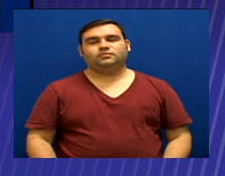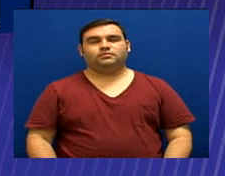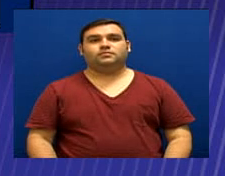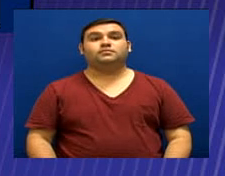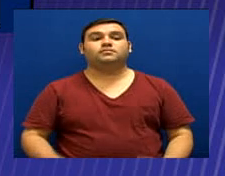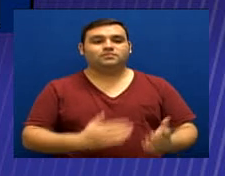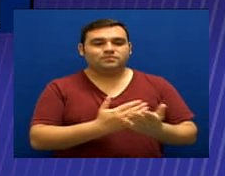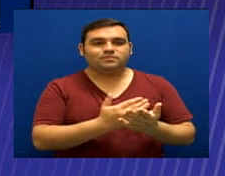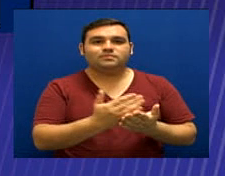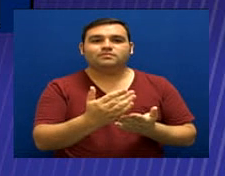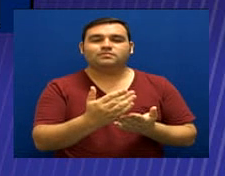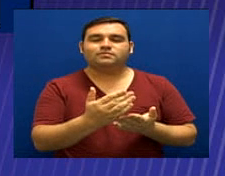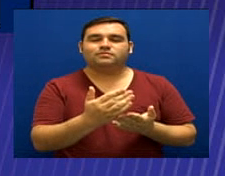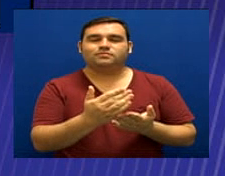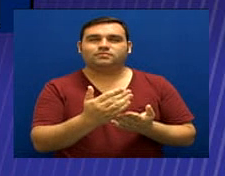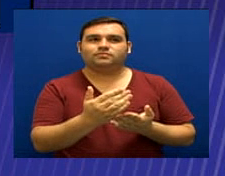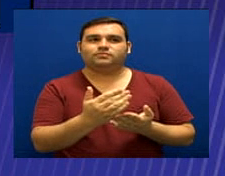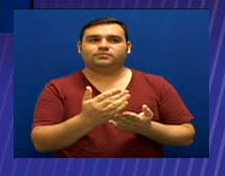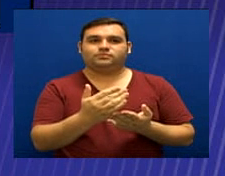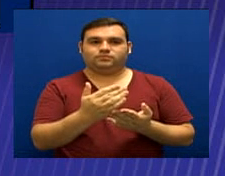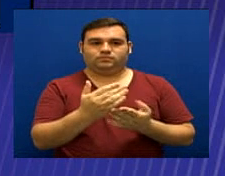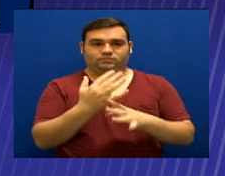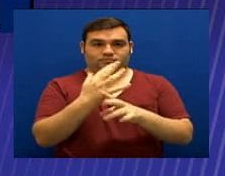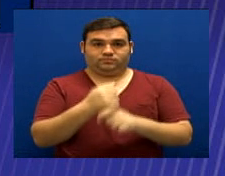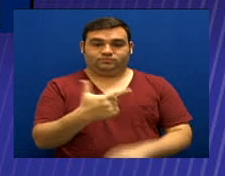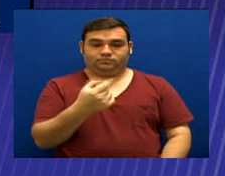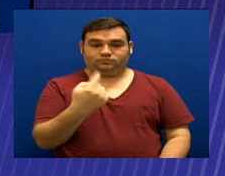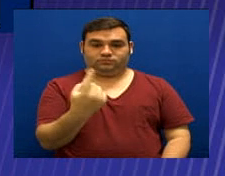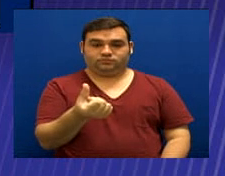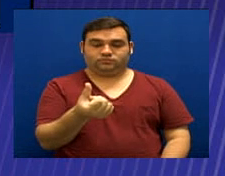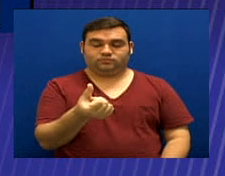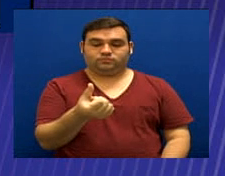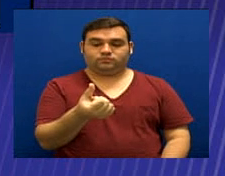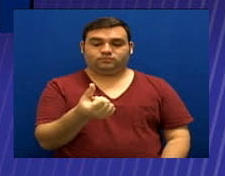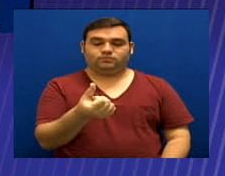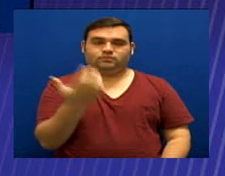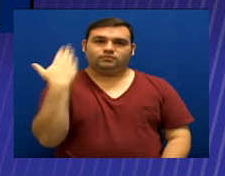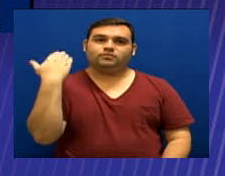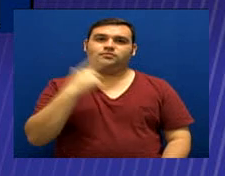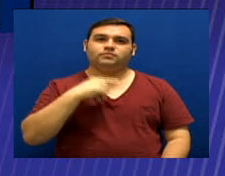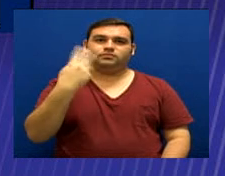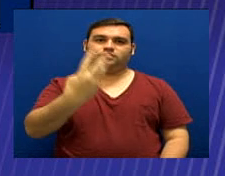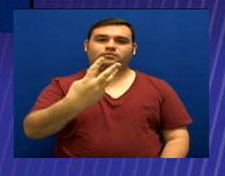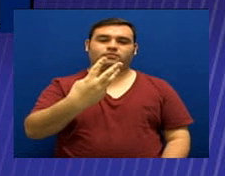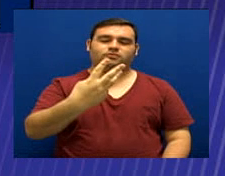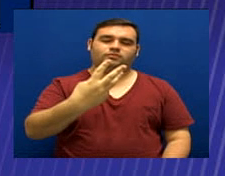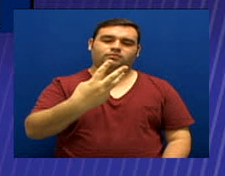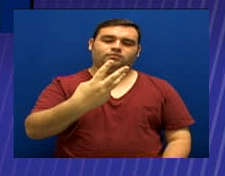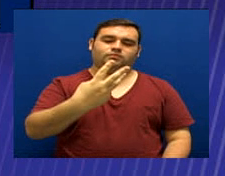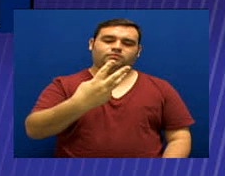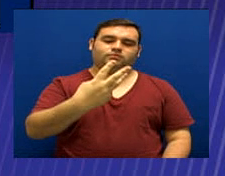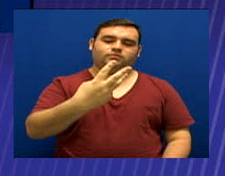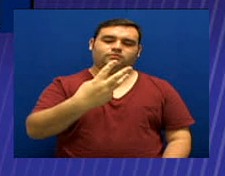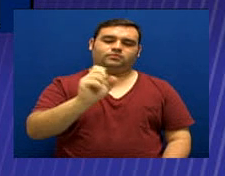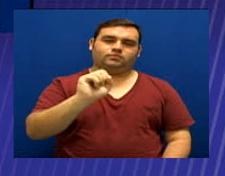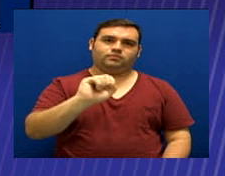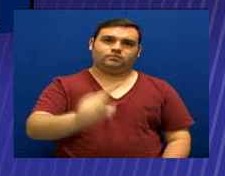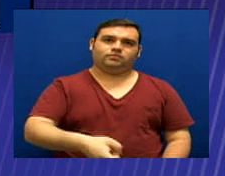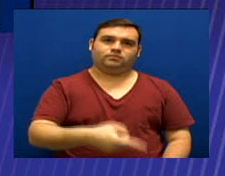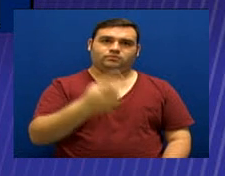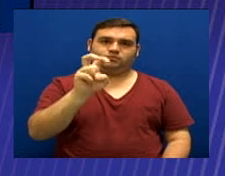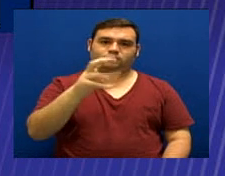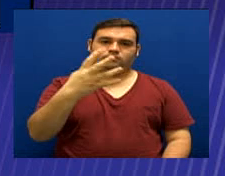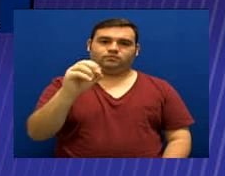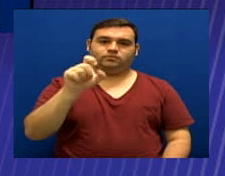resultado nominal para o exercício de 2016 estava previsto para 3 3 milhões quinhentos e quarenta